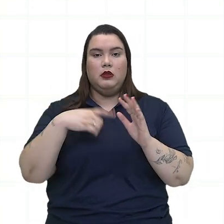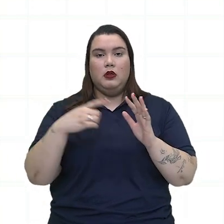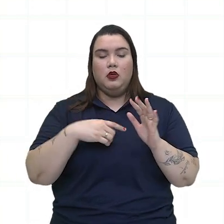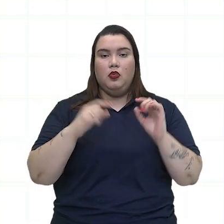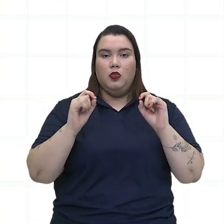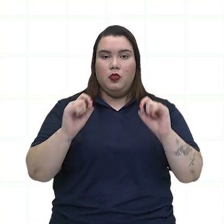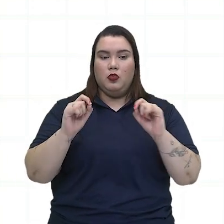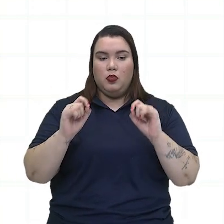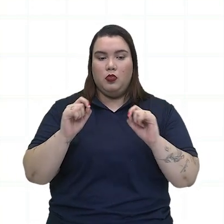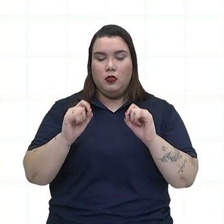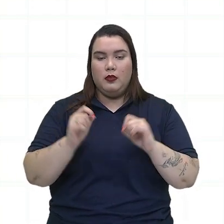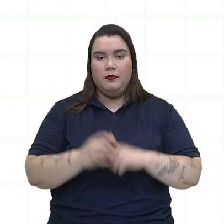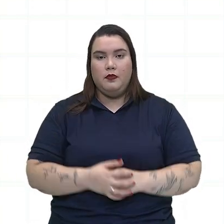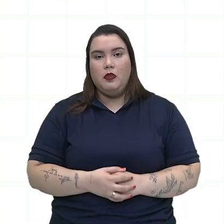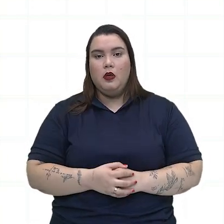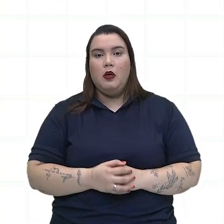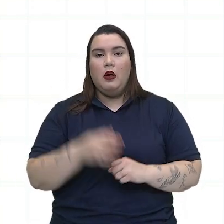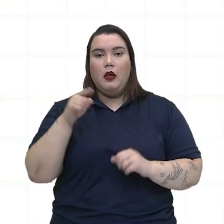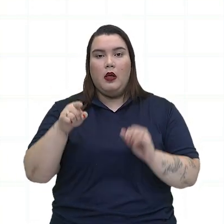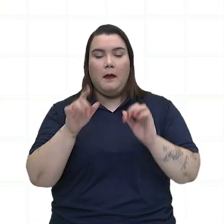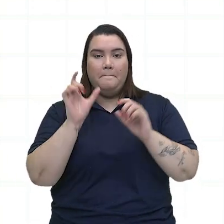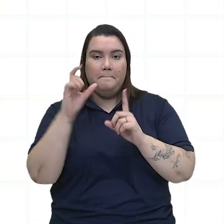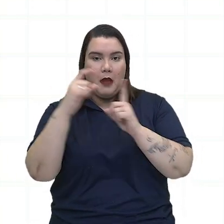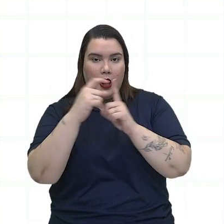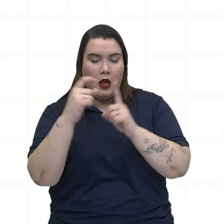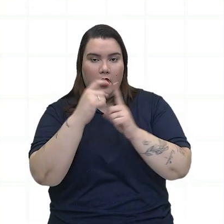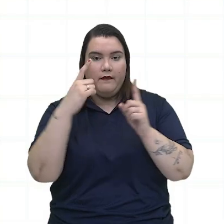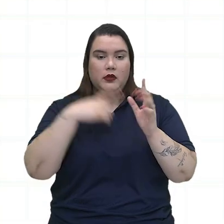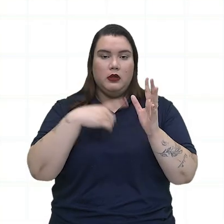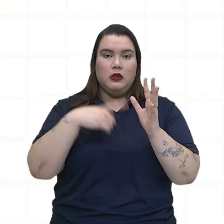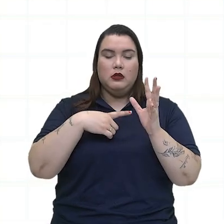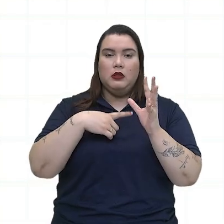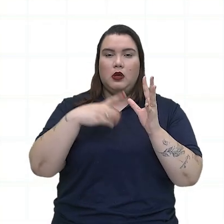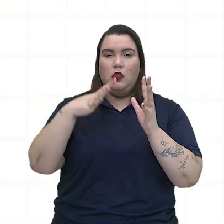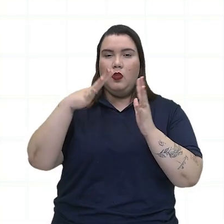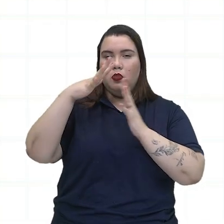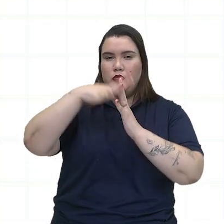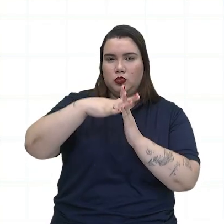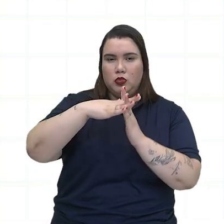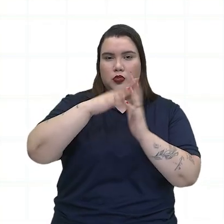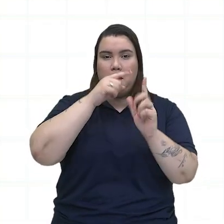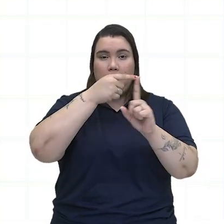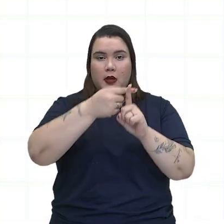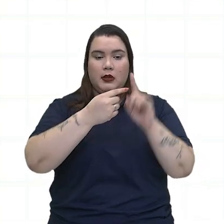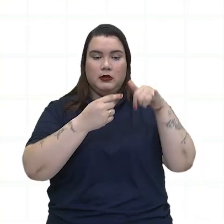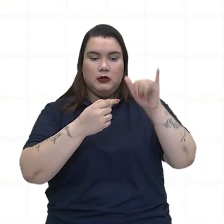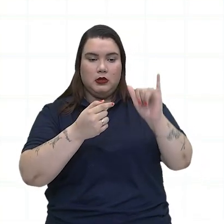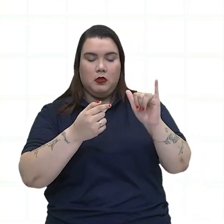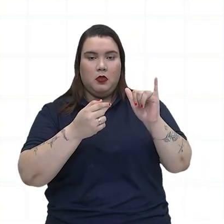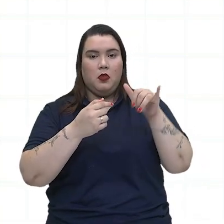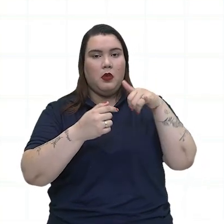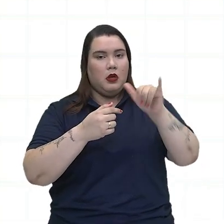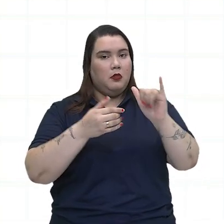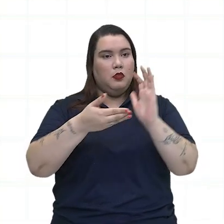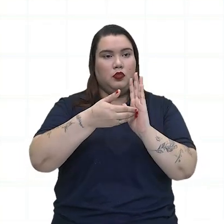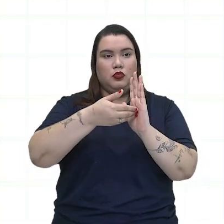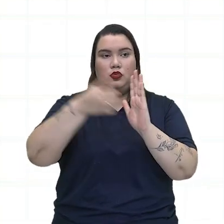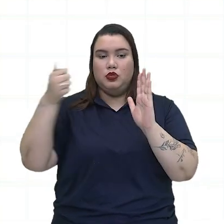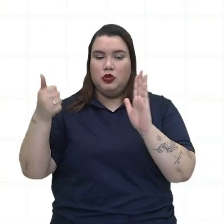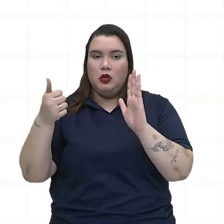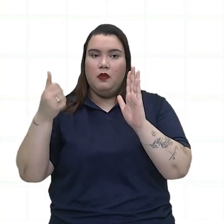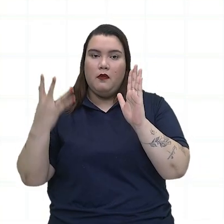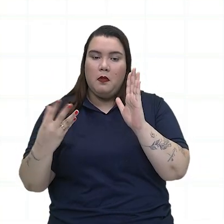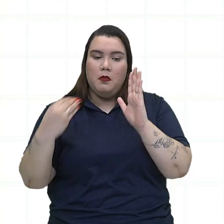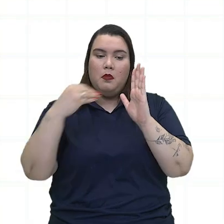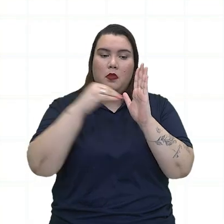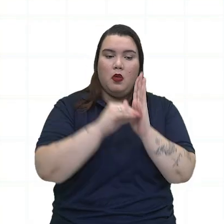consoante mais Y, você vai tirar o Y e colocar IES. Isso quer